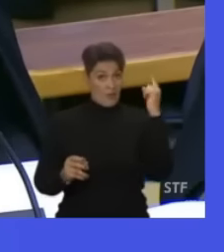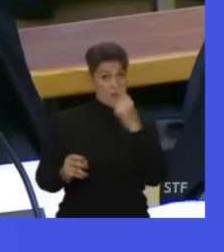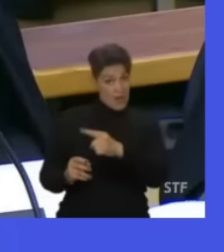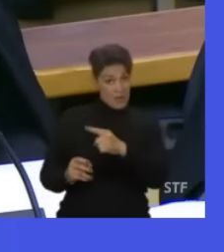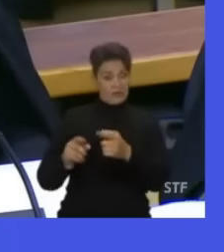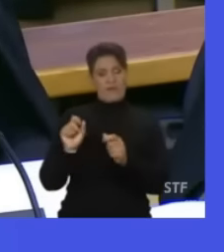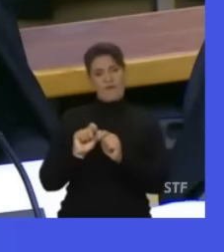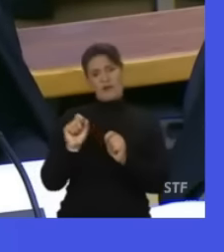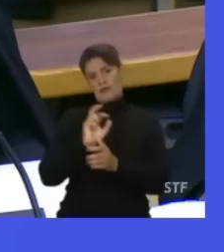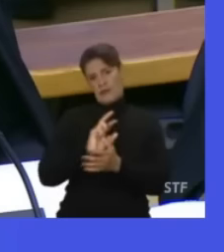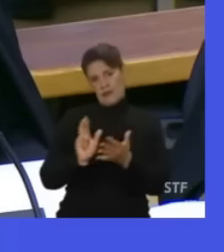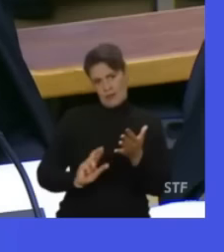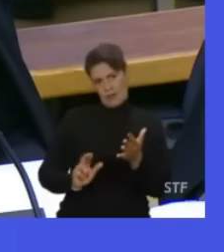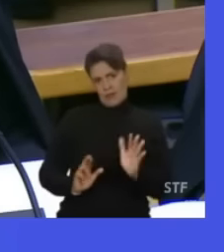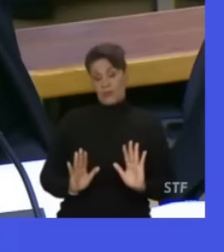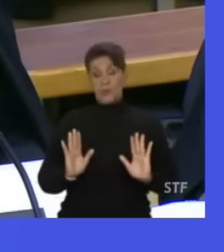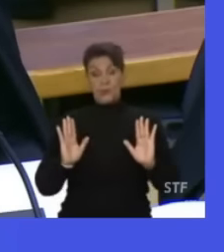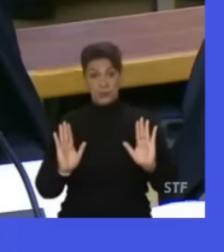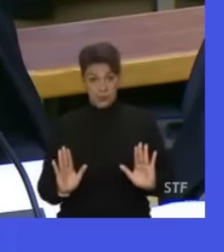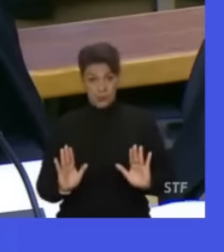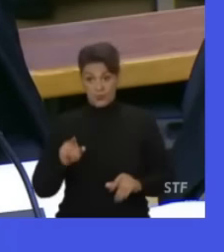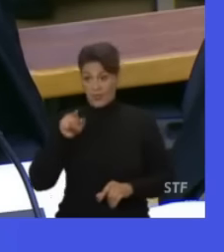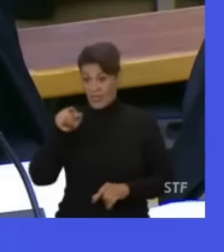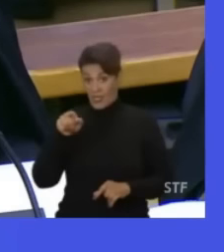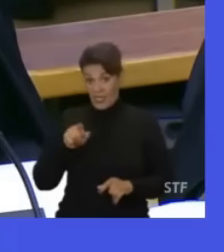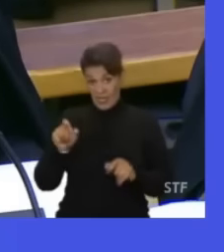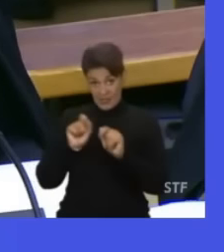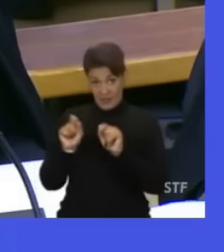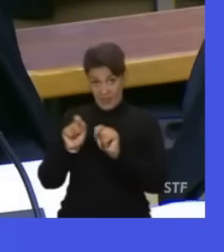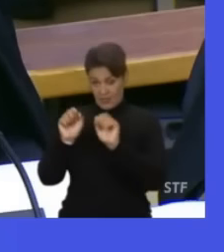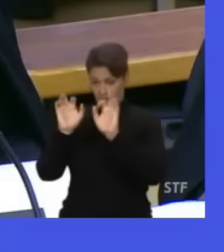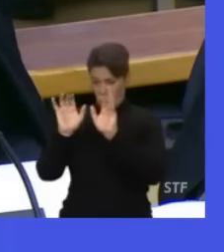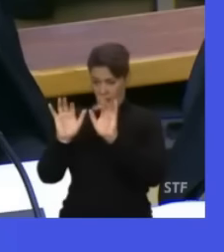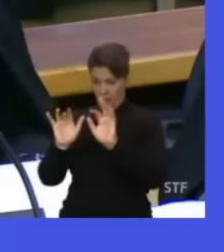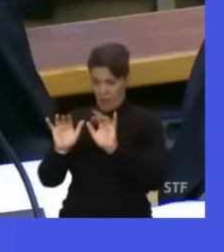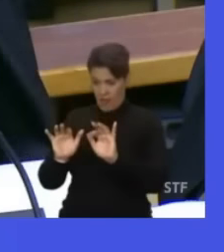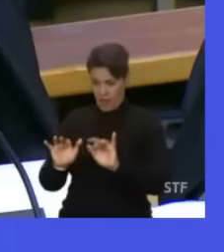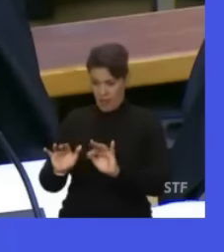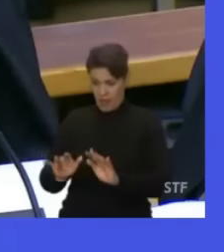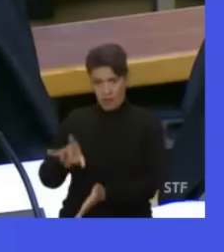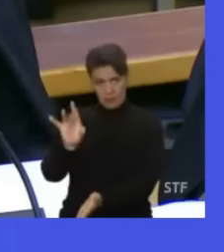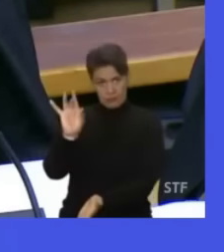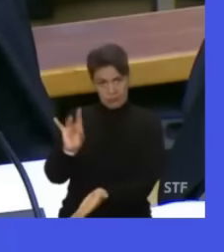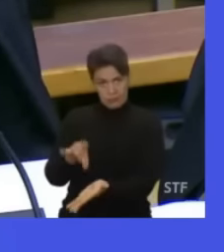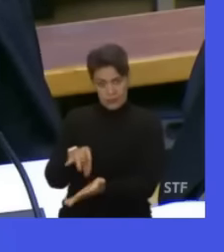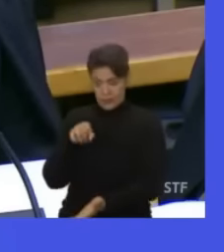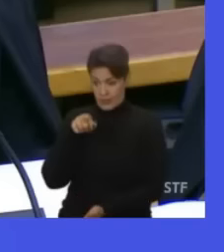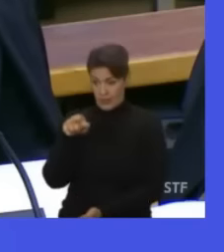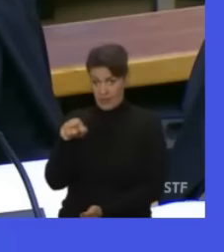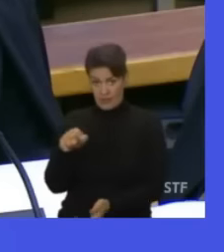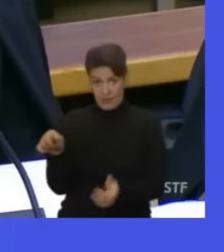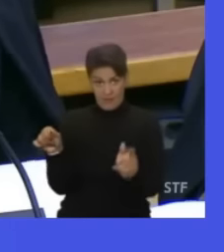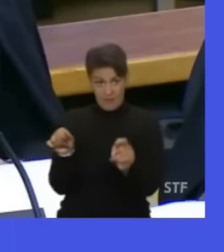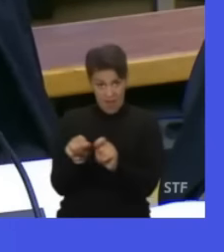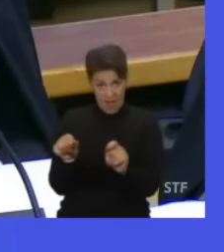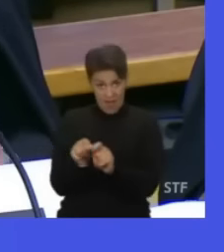o relatório realizado oficialmente esse relatório